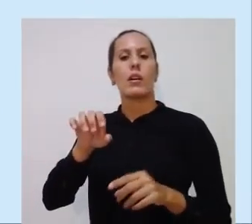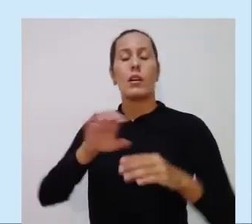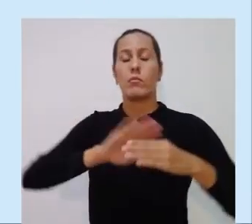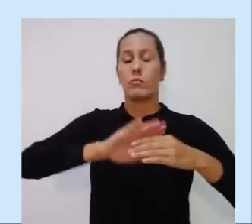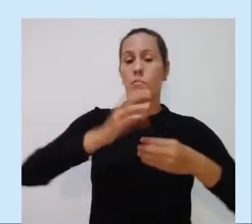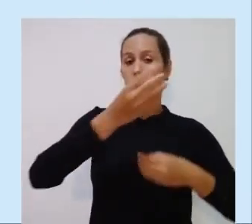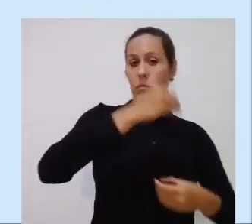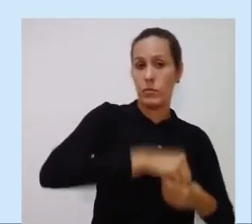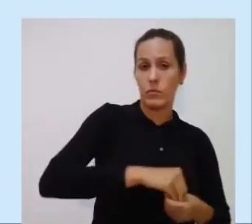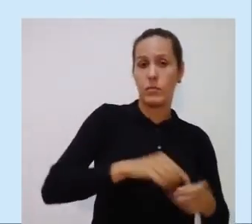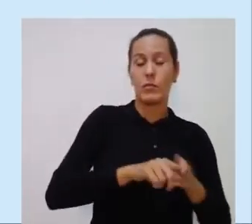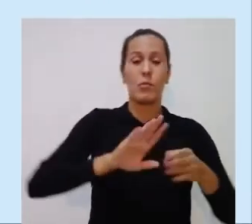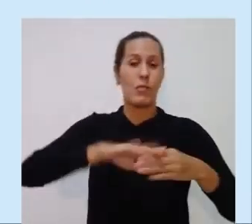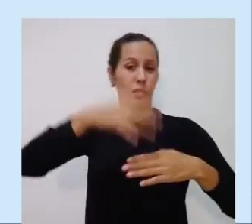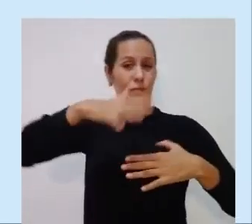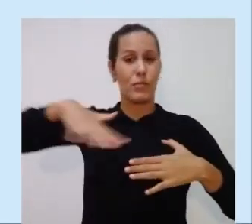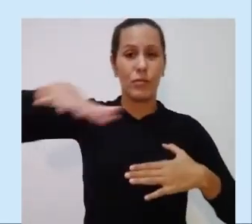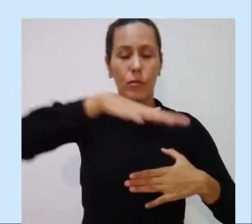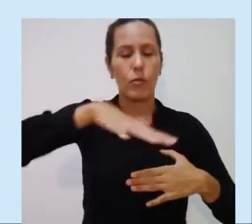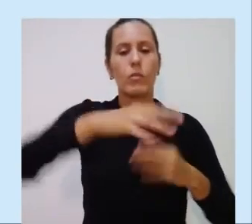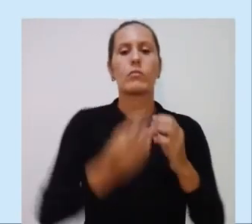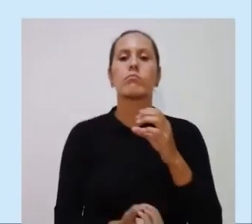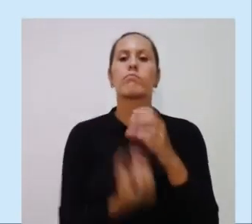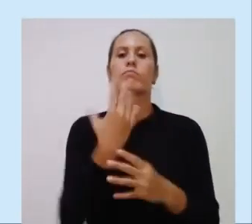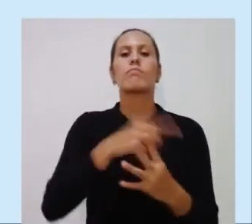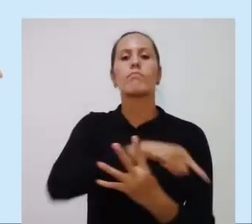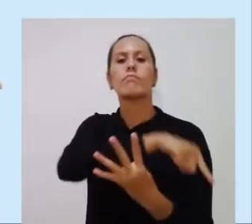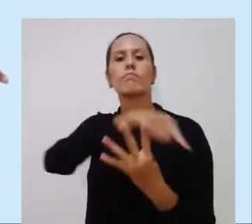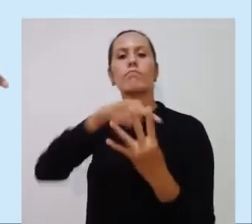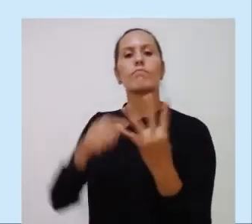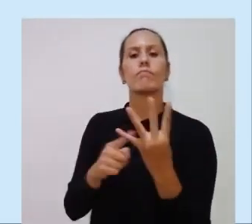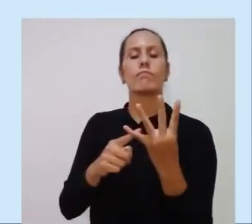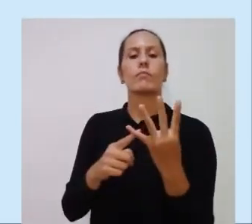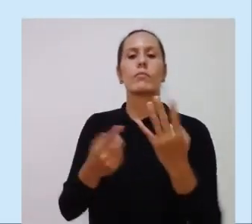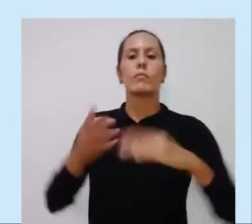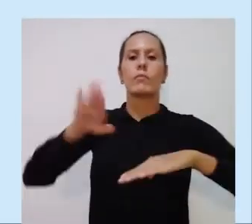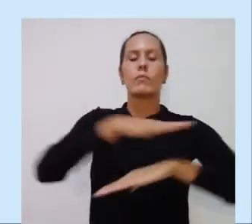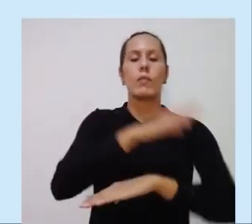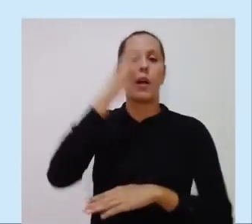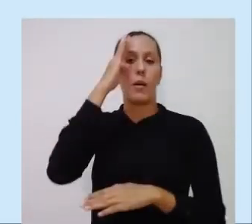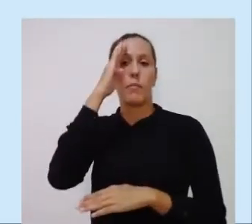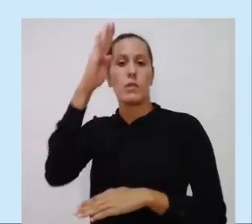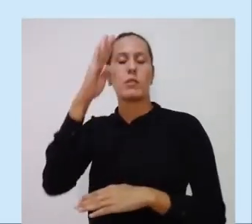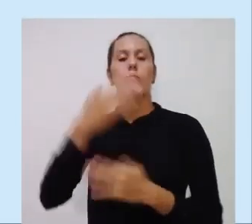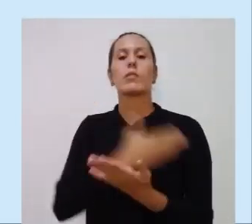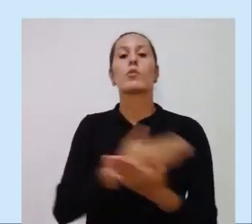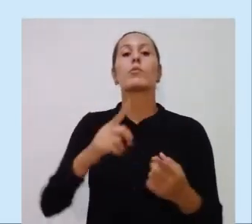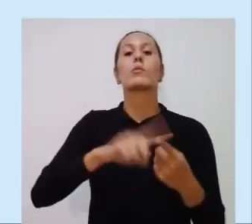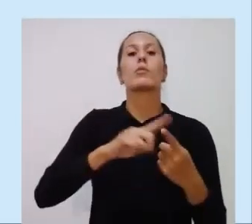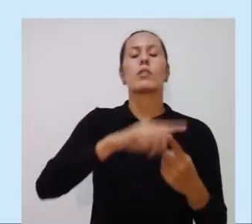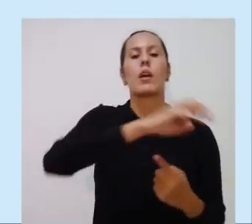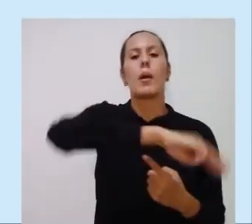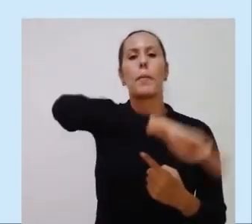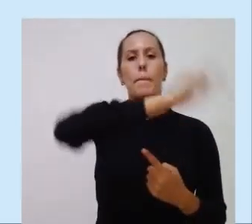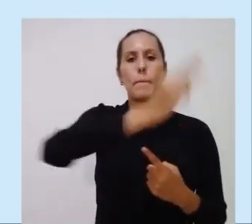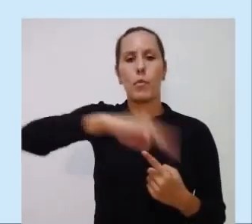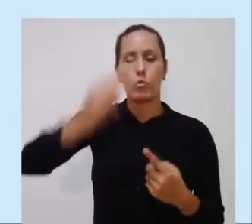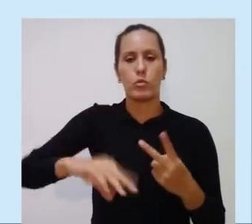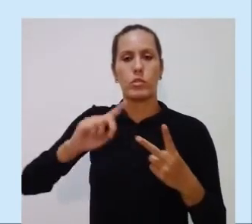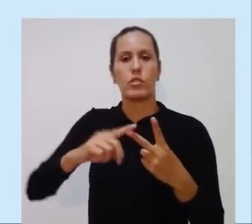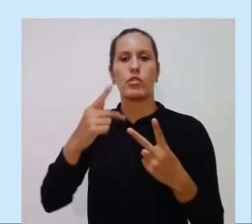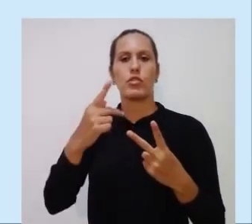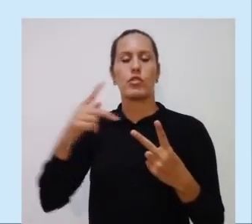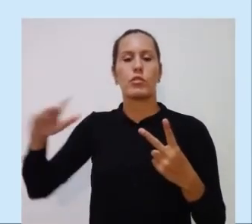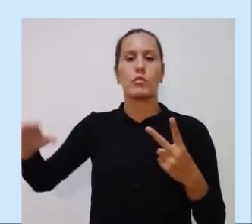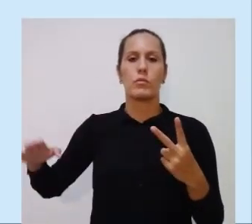processos exógenos também, eles vão dar origem a 4 formas principais do relevo que nós vamos começar a estudar, certo? Que são as montanhas,